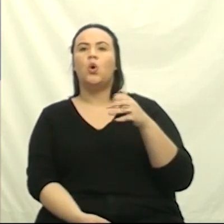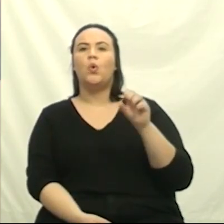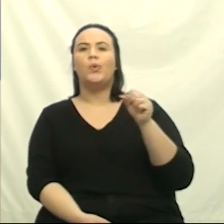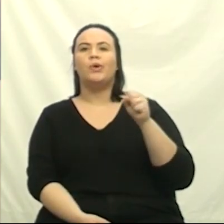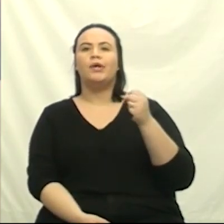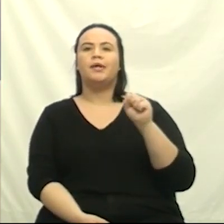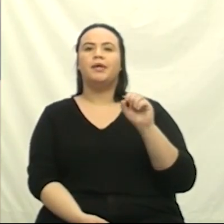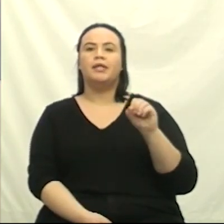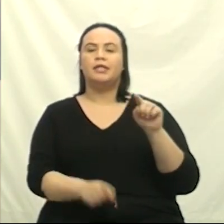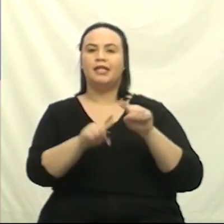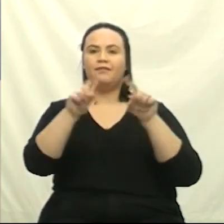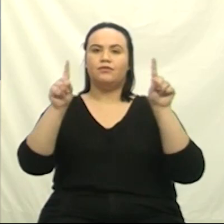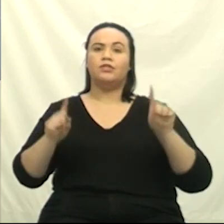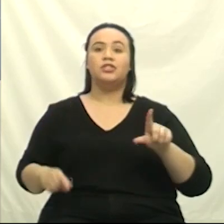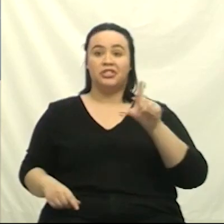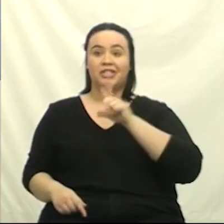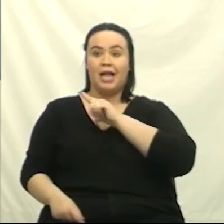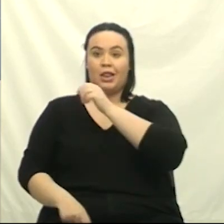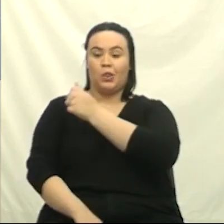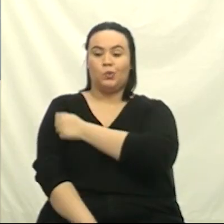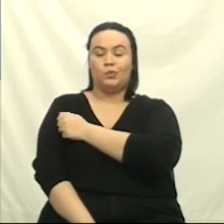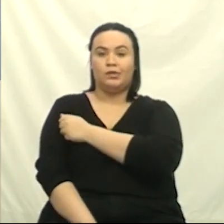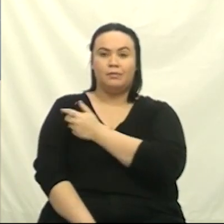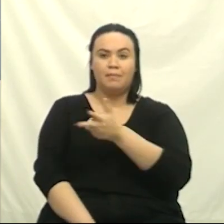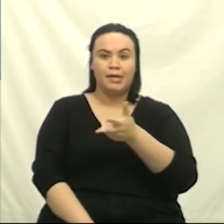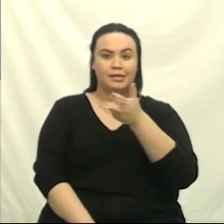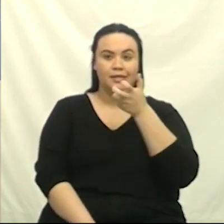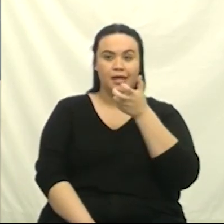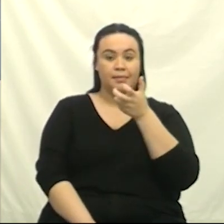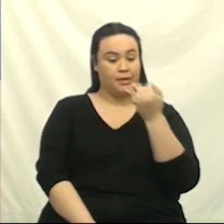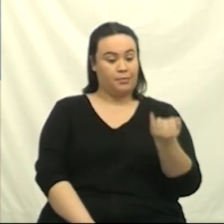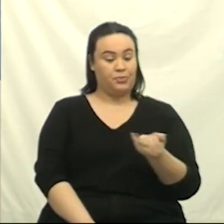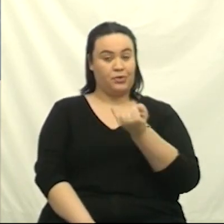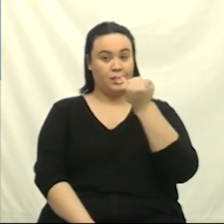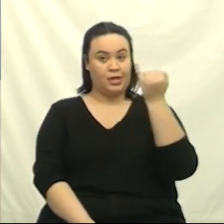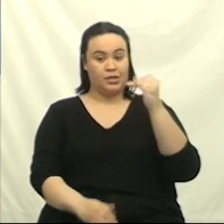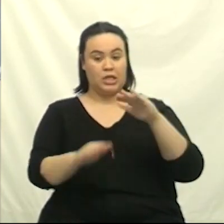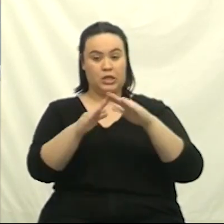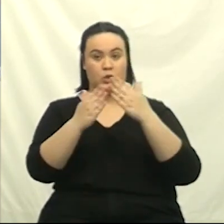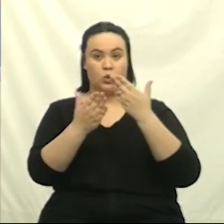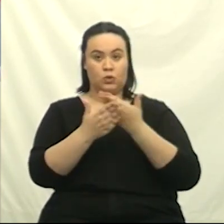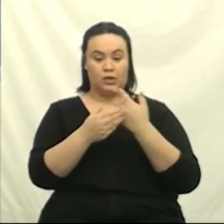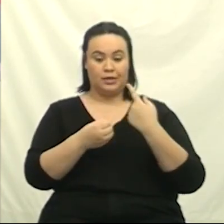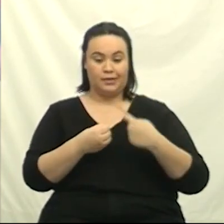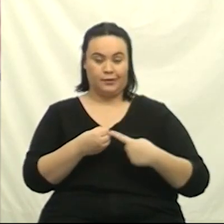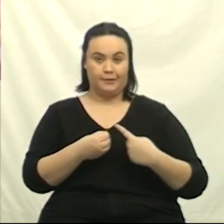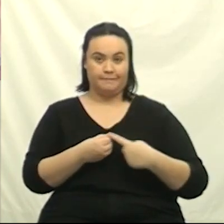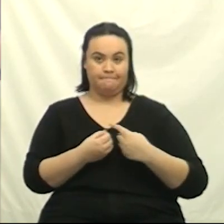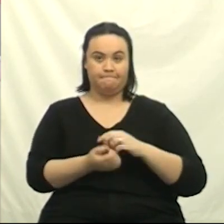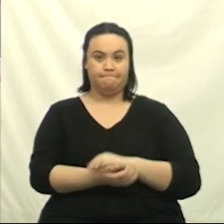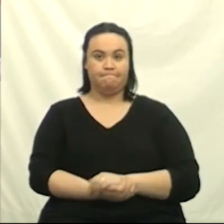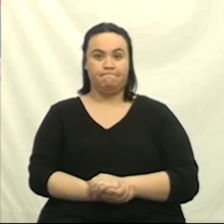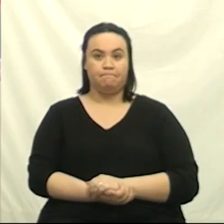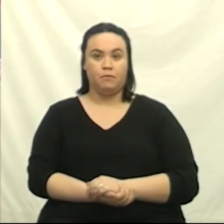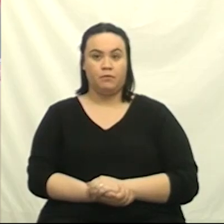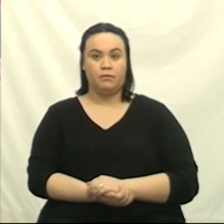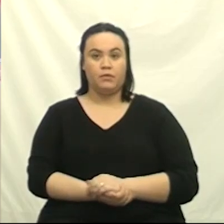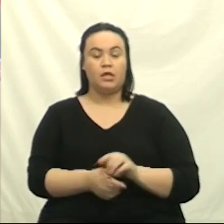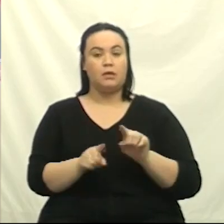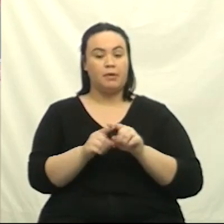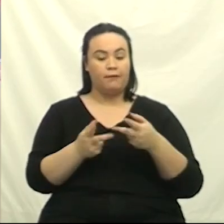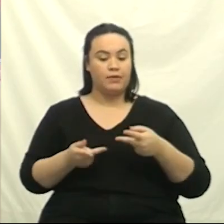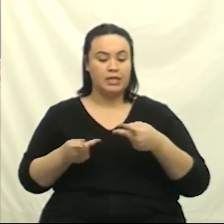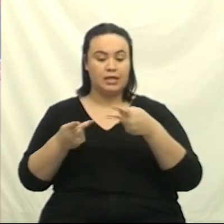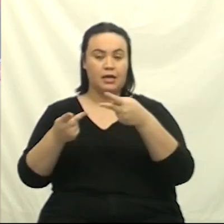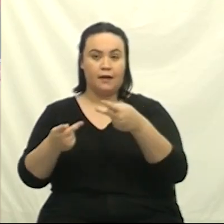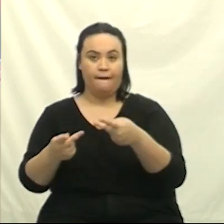tinha alunos da Sática então a gente vê o tamanho da importância dessa escola na cidade estive também fazendo a visita